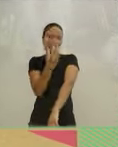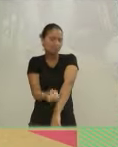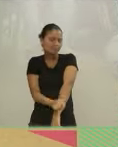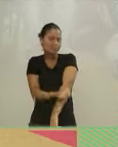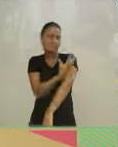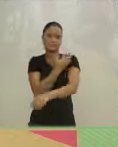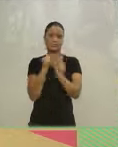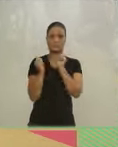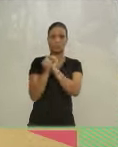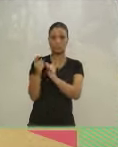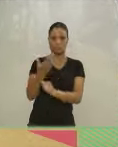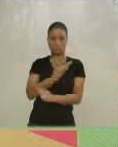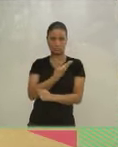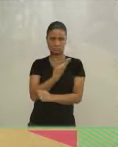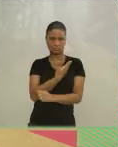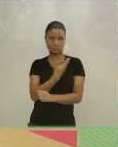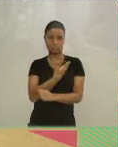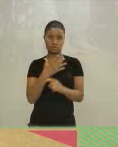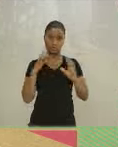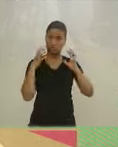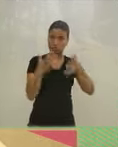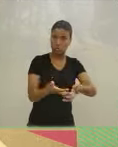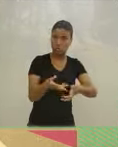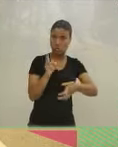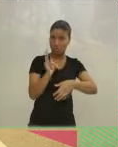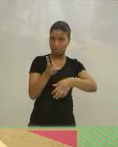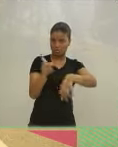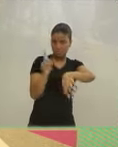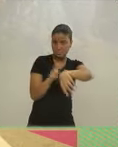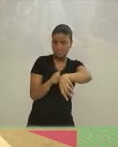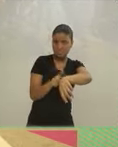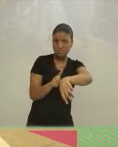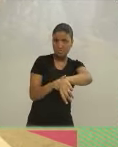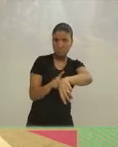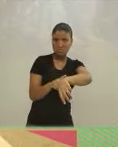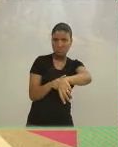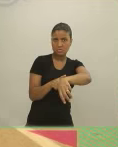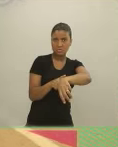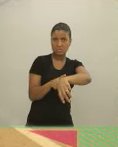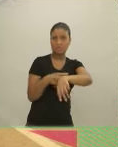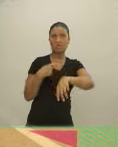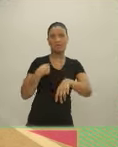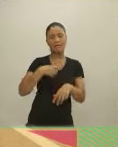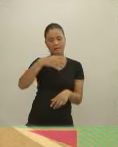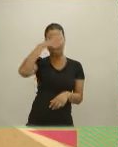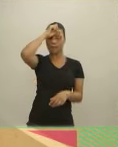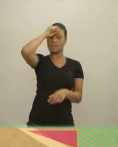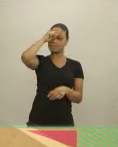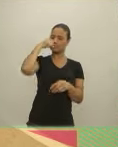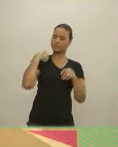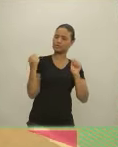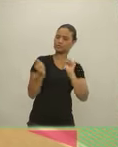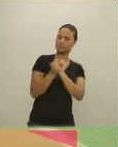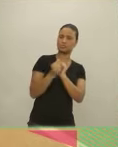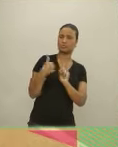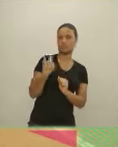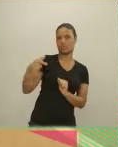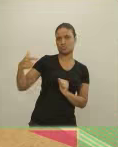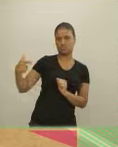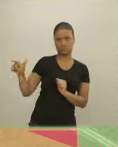é muito grande de fazer amigos tá